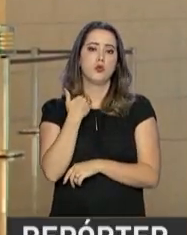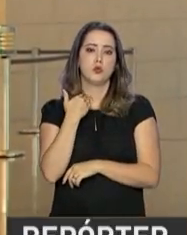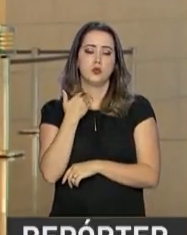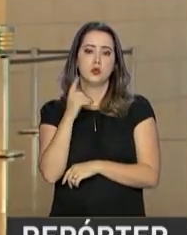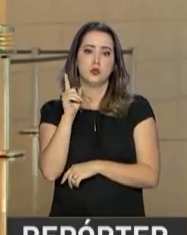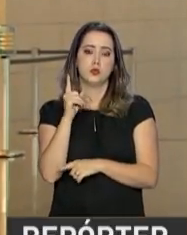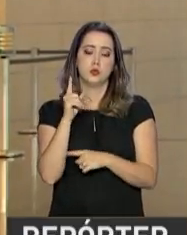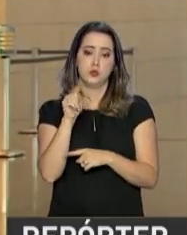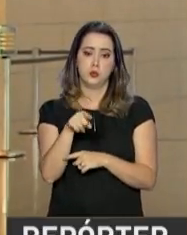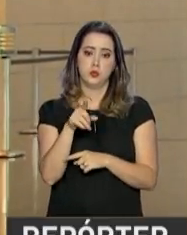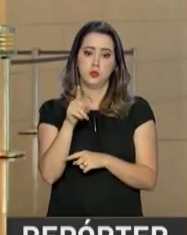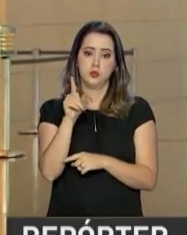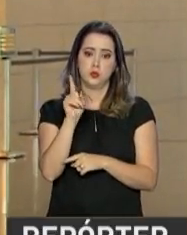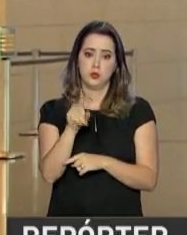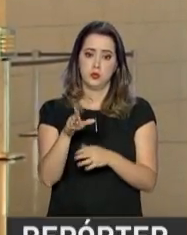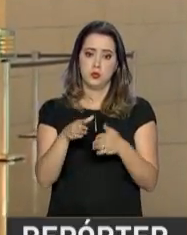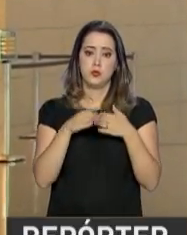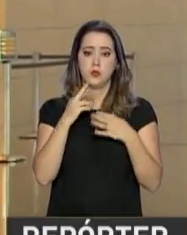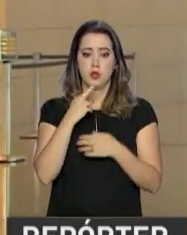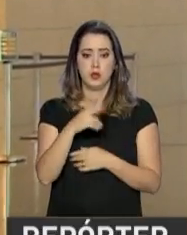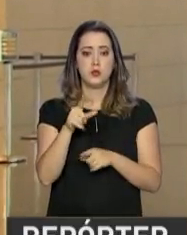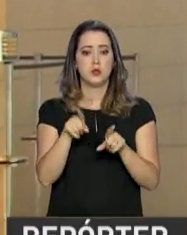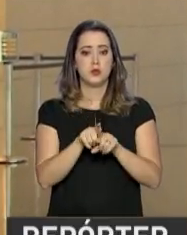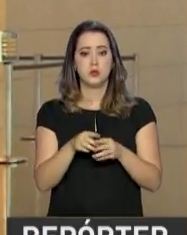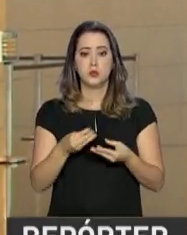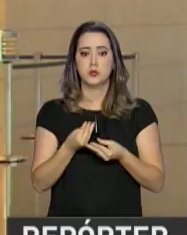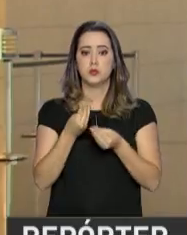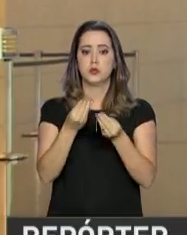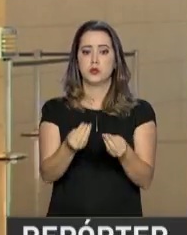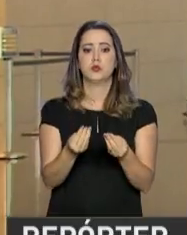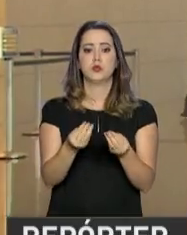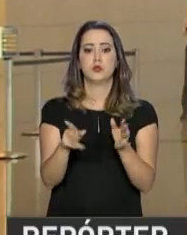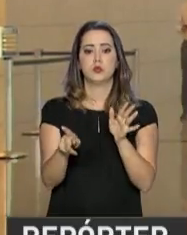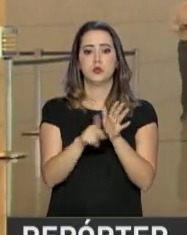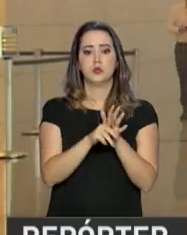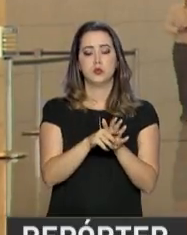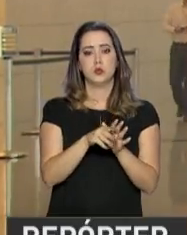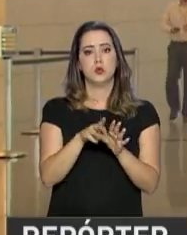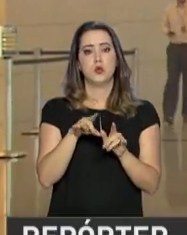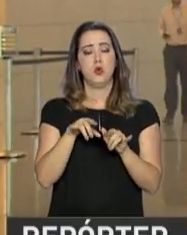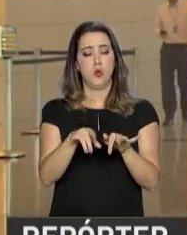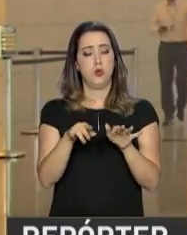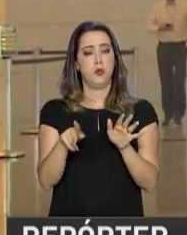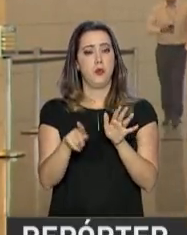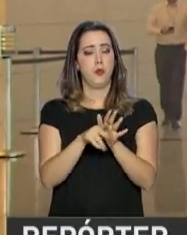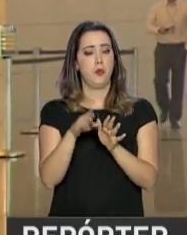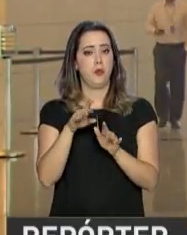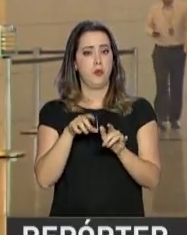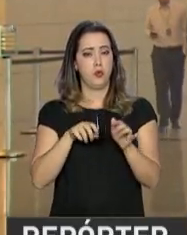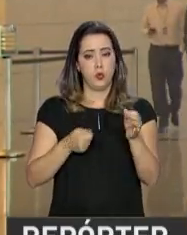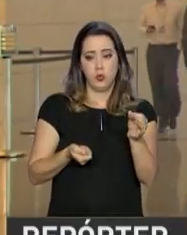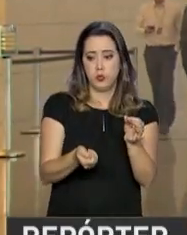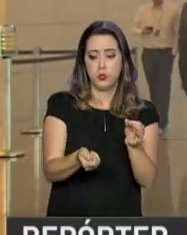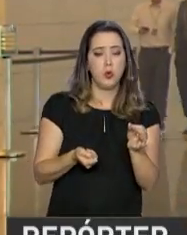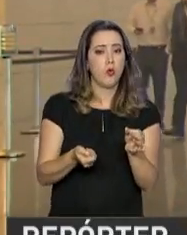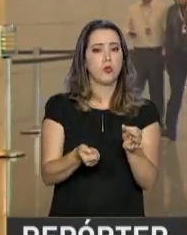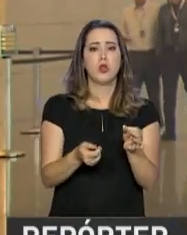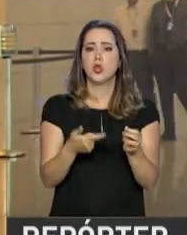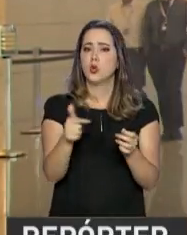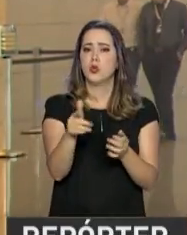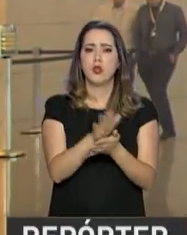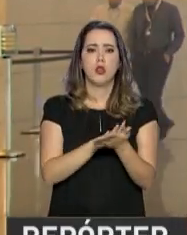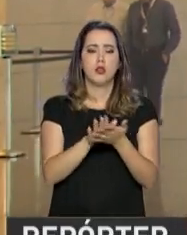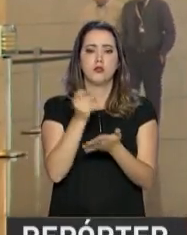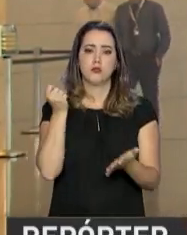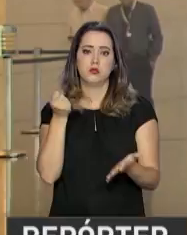e se essa solução também está disponível nos terminais de autoatendimento do banco do brasil e não há custo algum